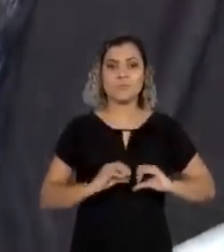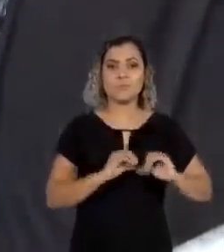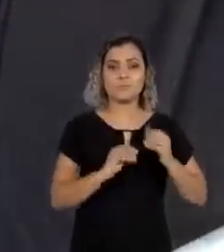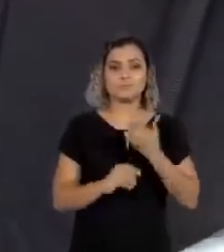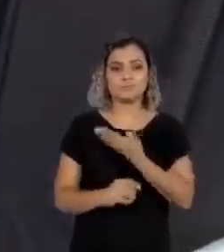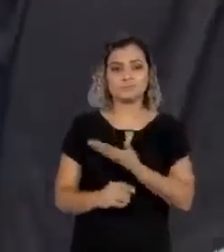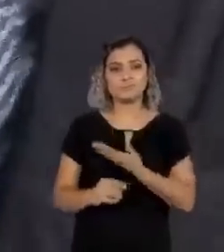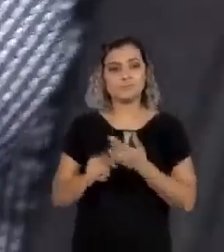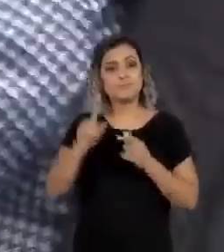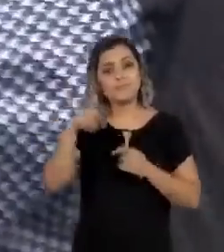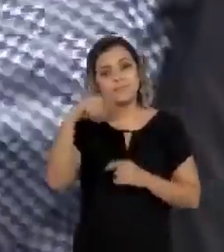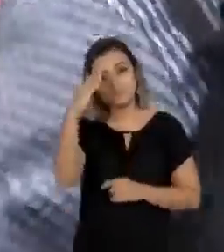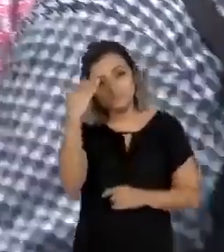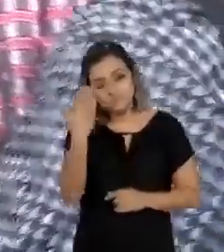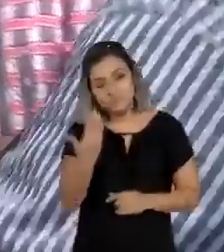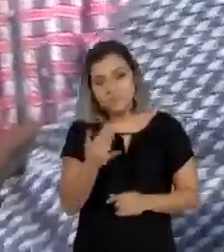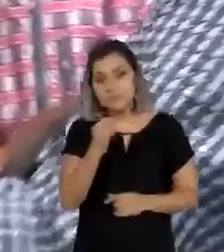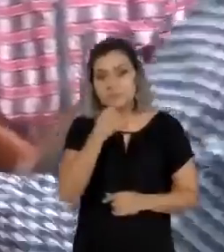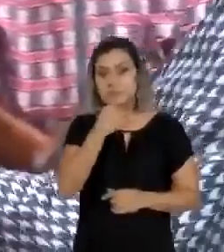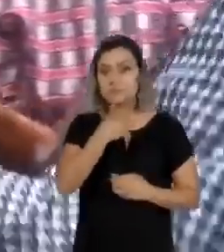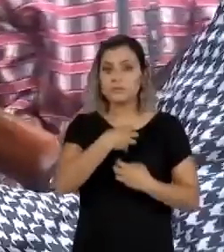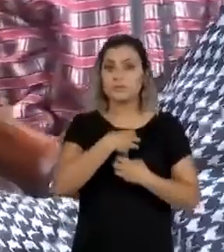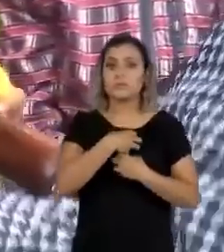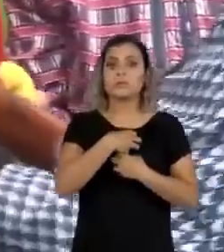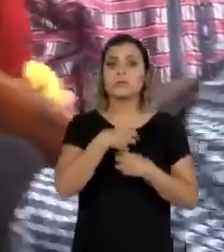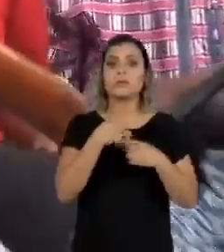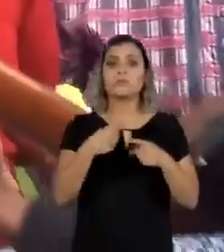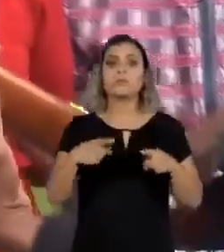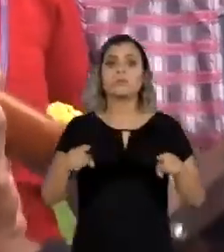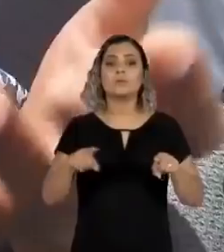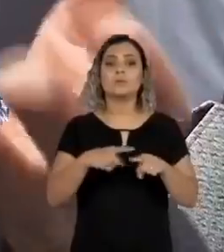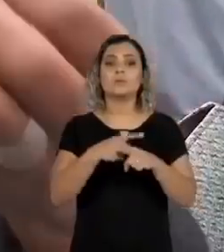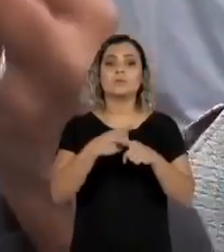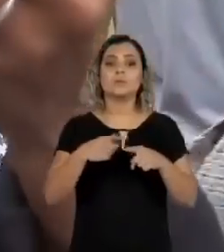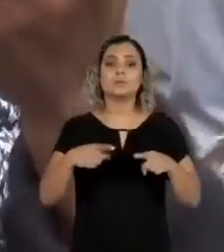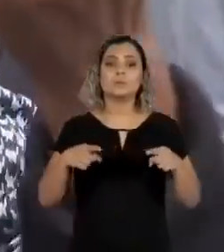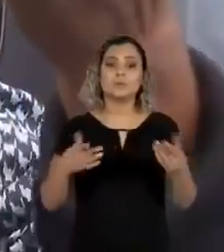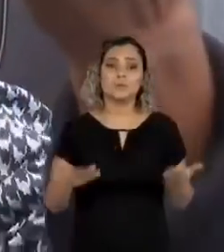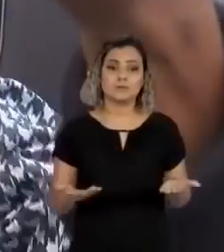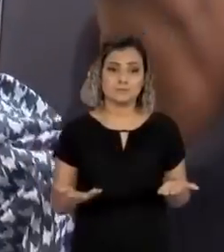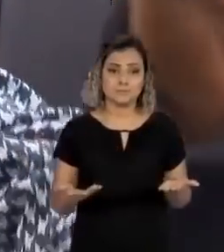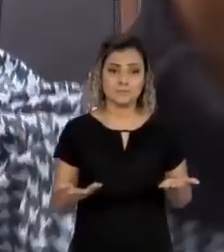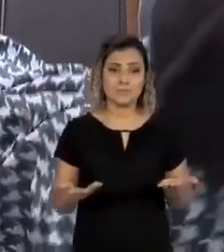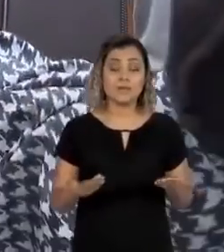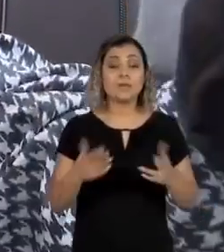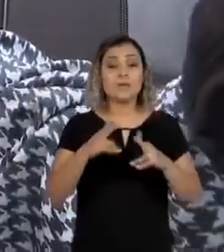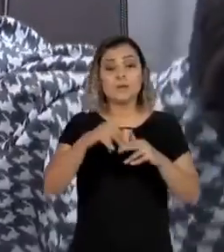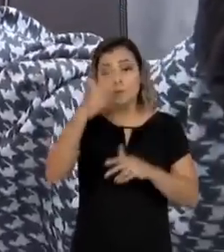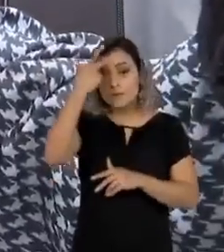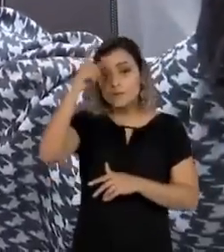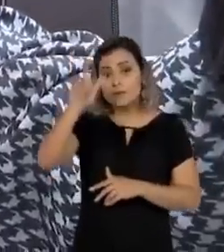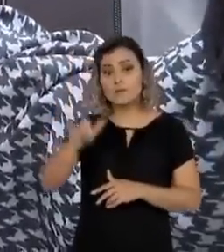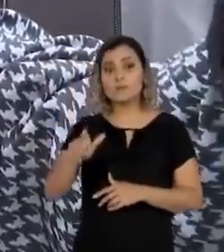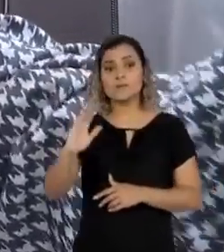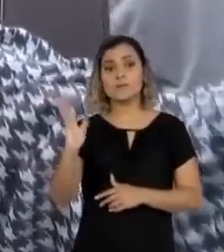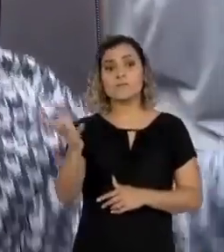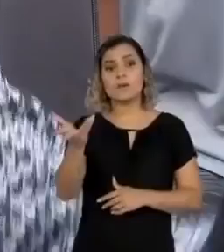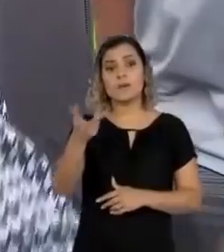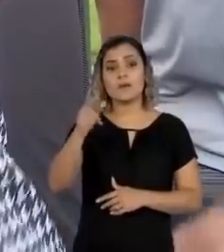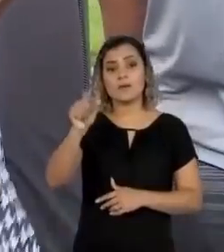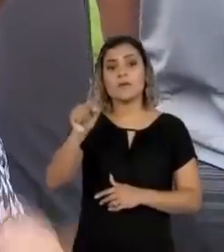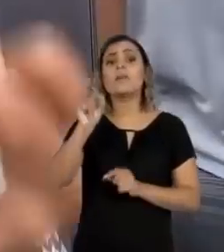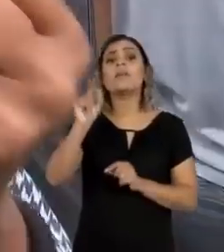Emoção em forma de lágrimas e também música para alegrar. Uma pessoa linda, maravilhosa, que não vai ter alguém